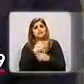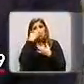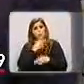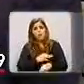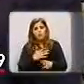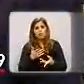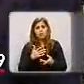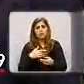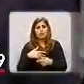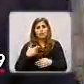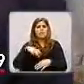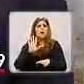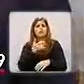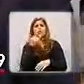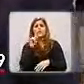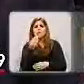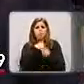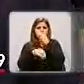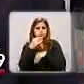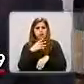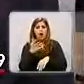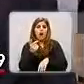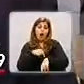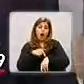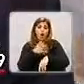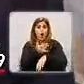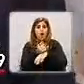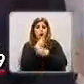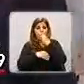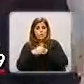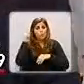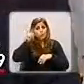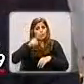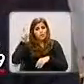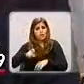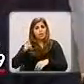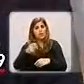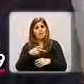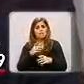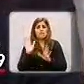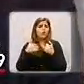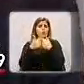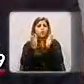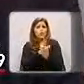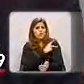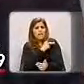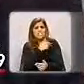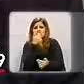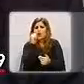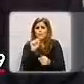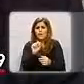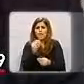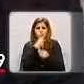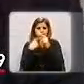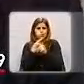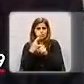de 2.000 refeições na hora do almoço, por dia nas várias cantinas da Universidade, cerca de 5.000 refeições, e portanto isto tem uma logística